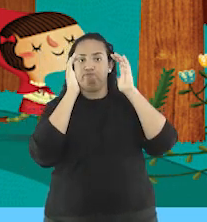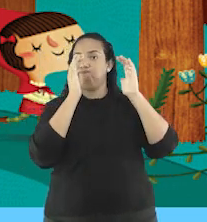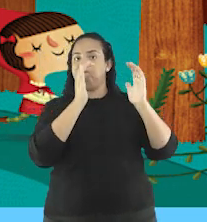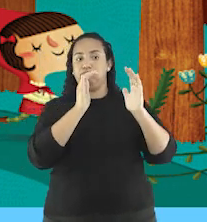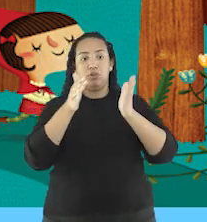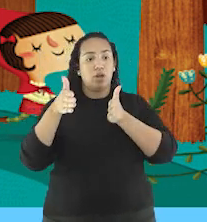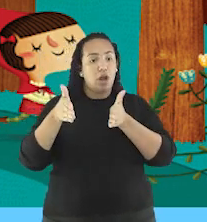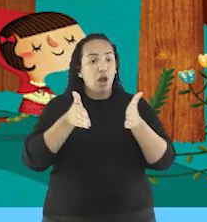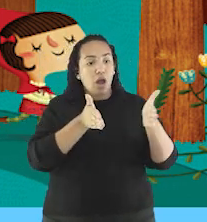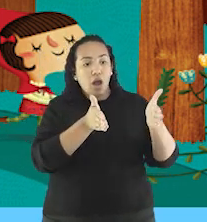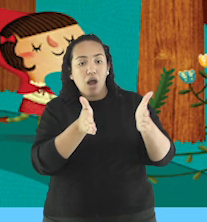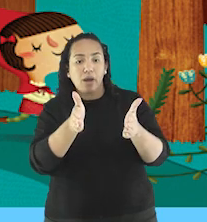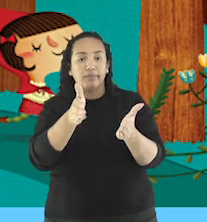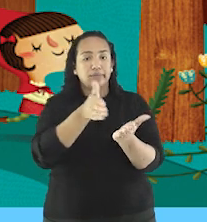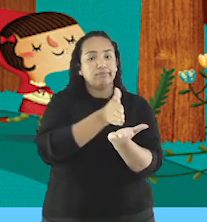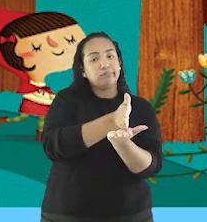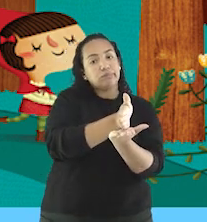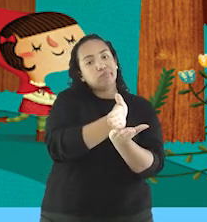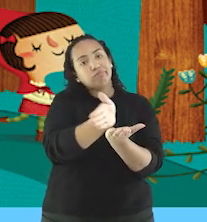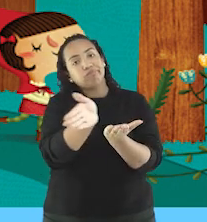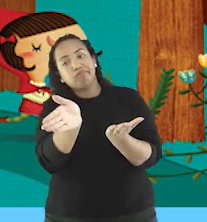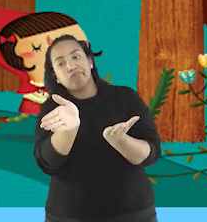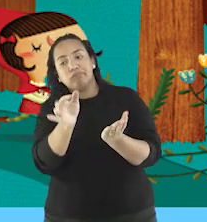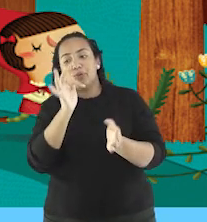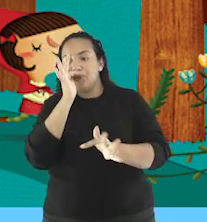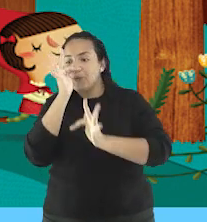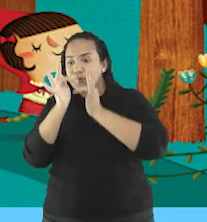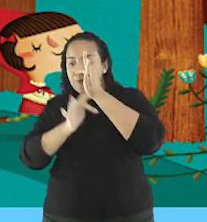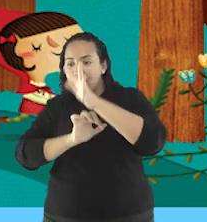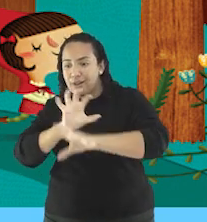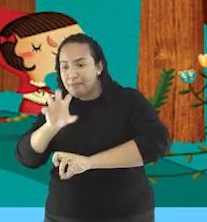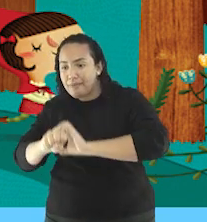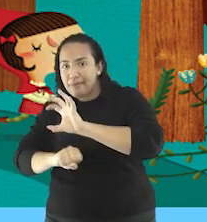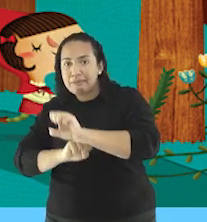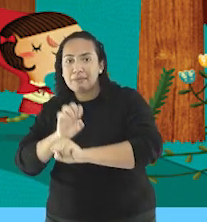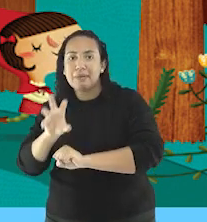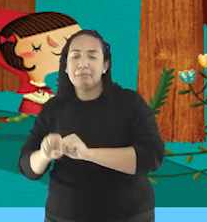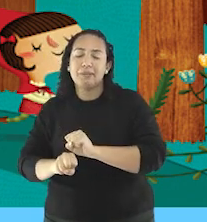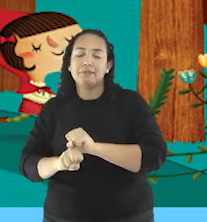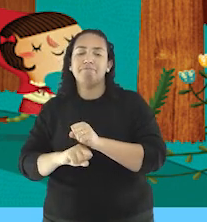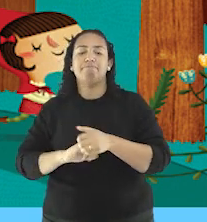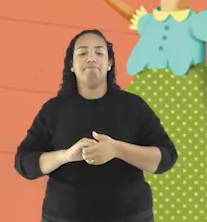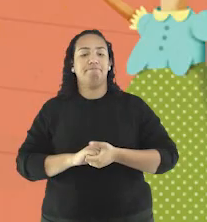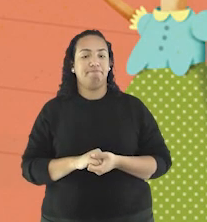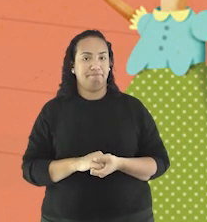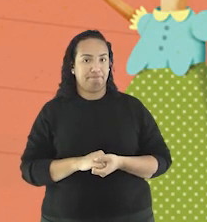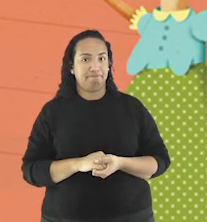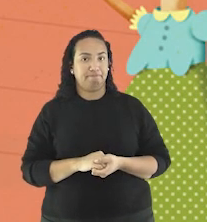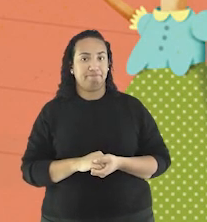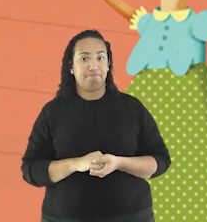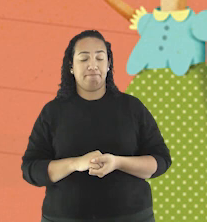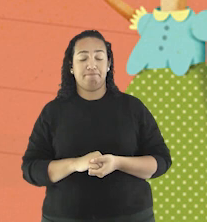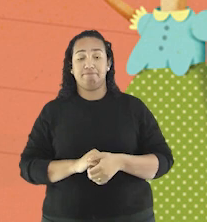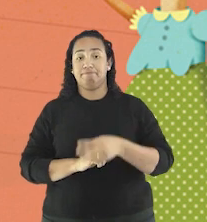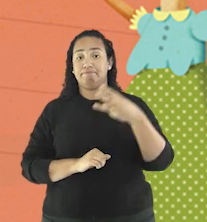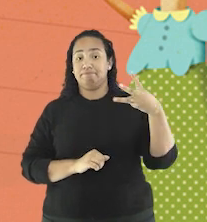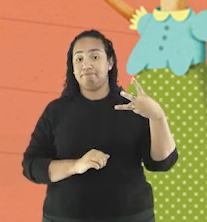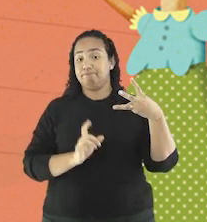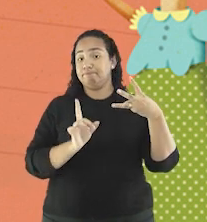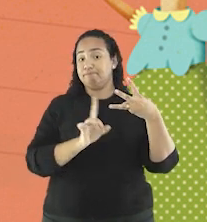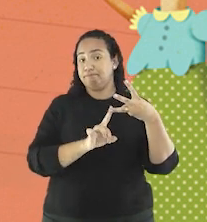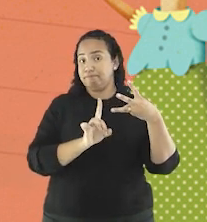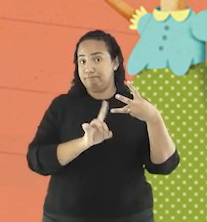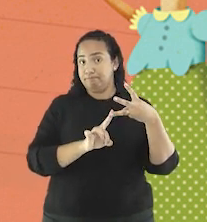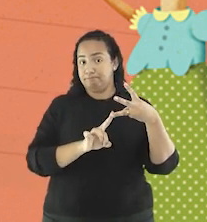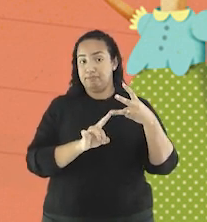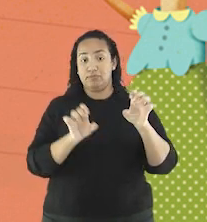se desviar do caminho para colher flores em floresta adentro. Agora, vamos